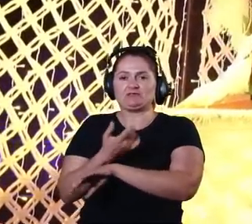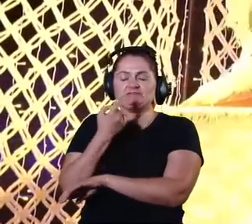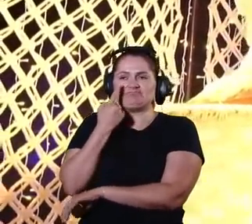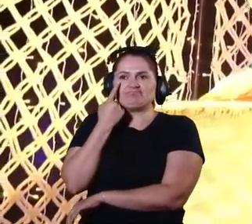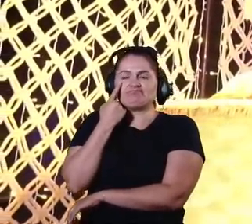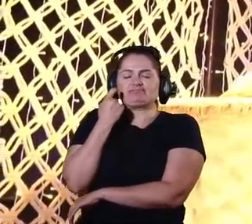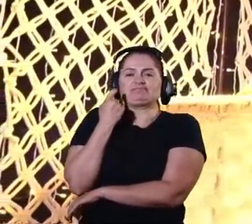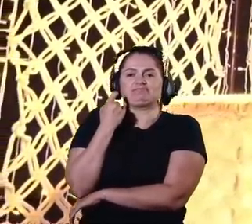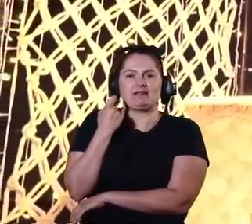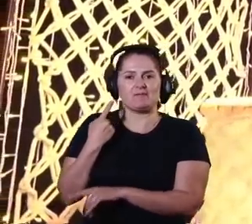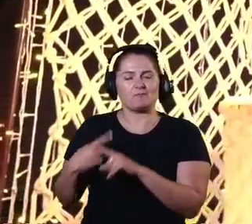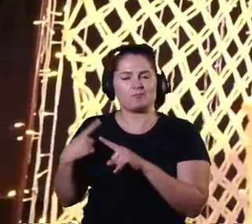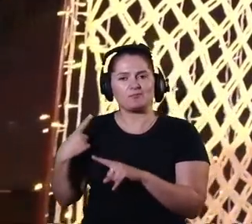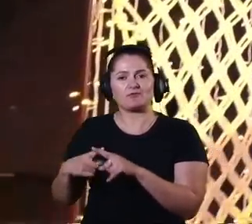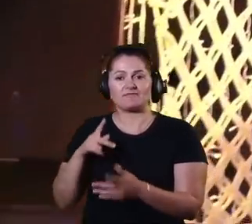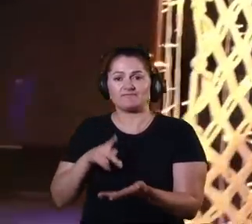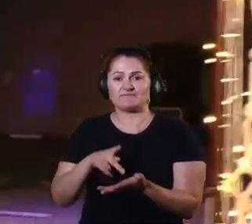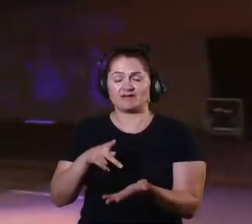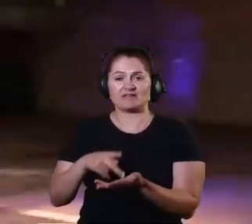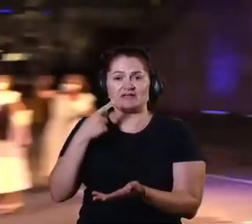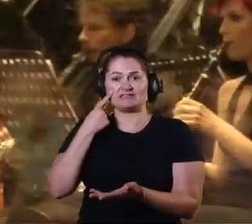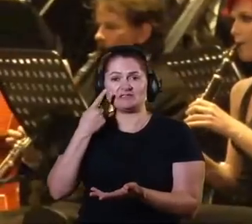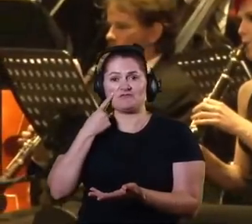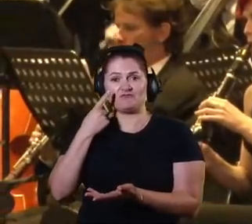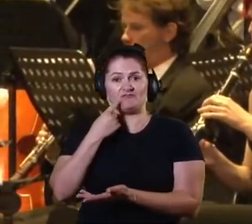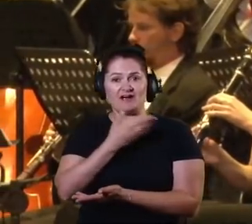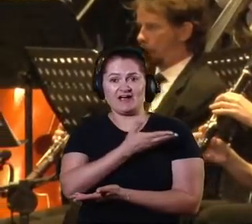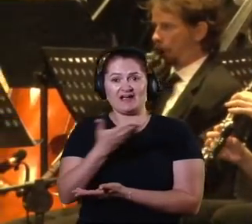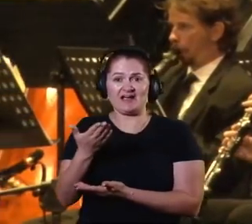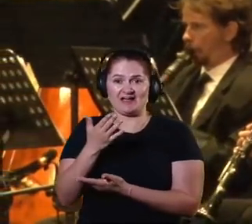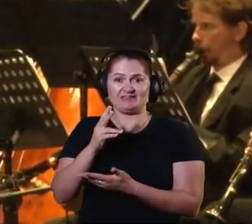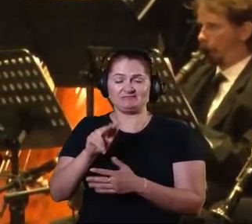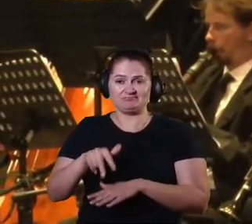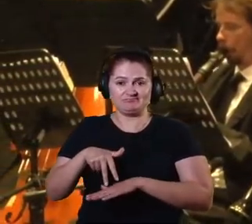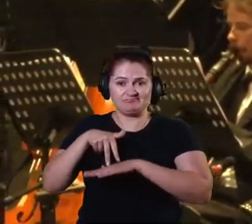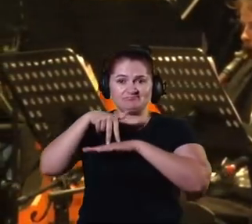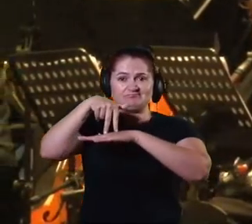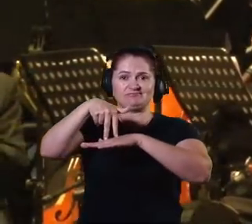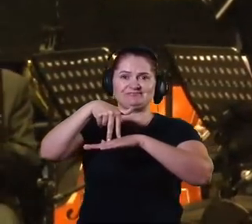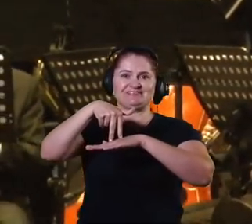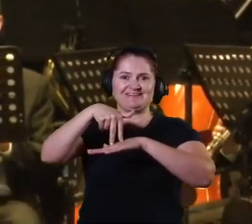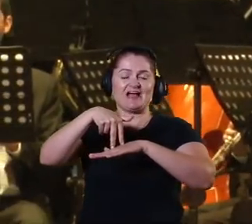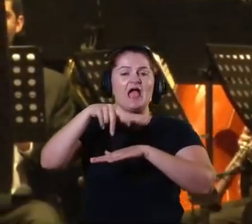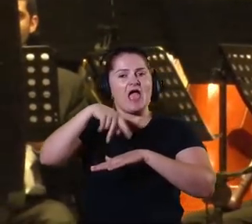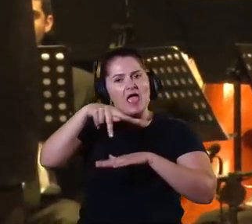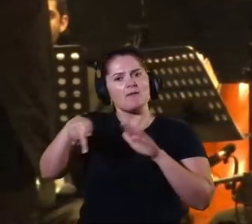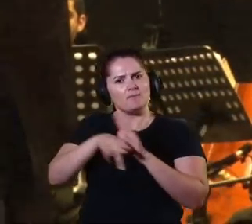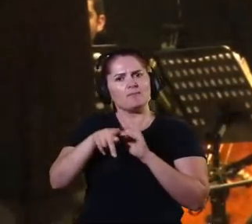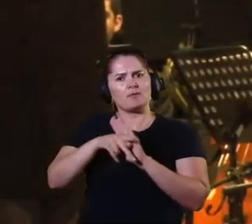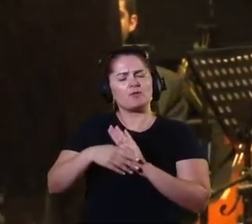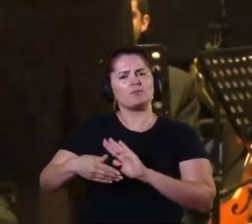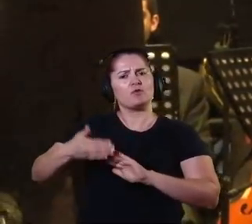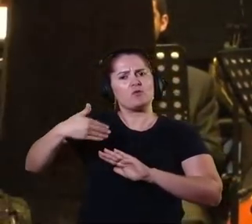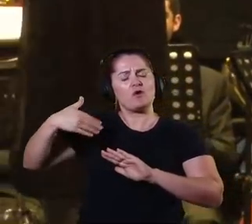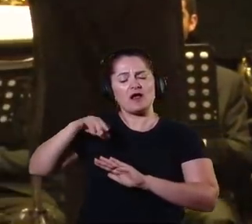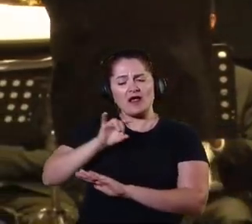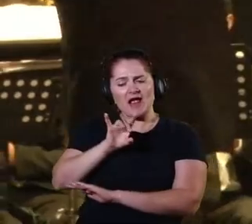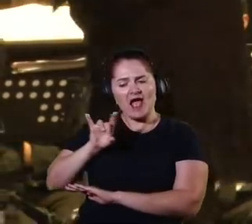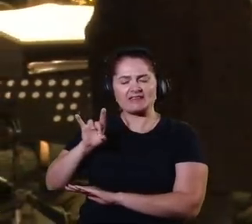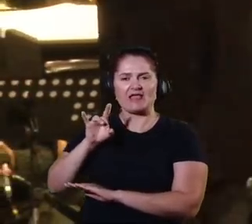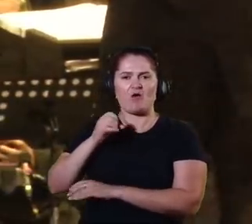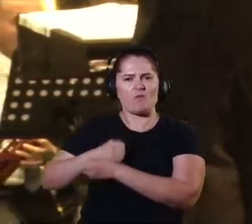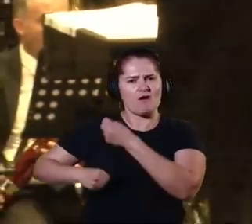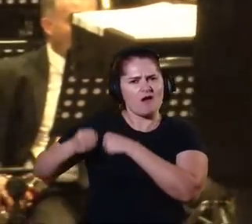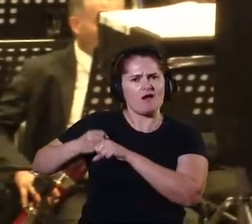né? Tendo esse poder de estar resgatando o que elas viveram na edição da Festa da Uva delas. Acredito que não